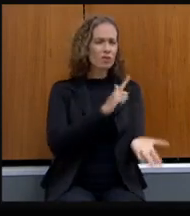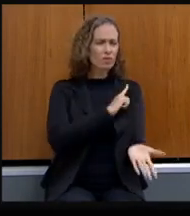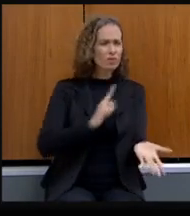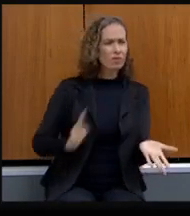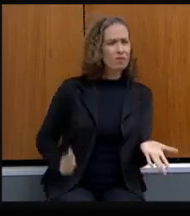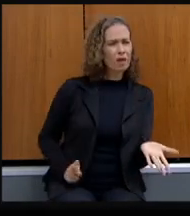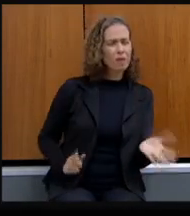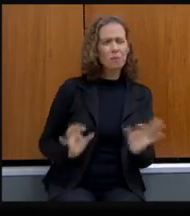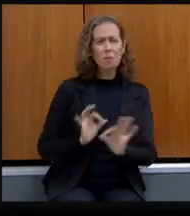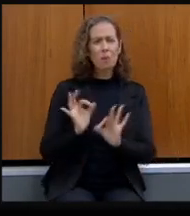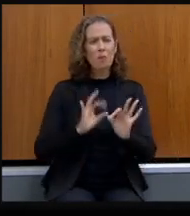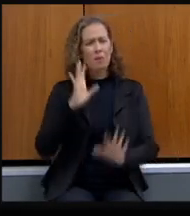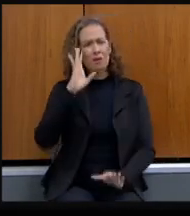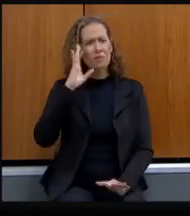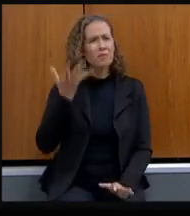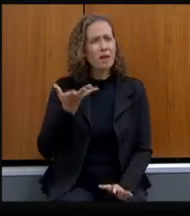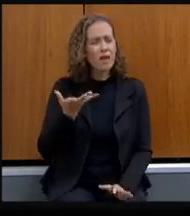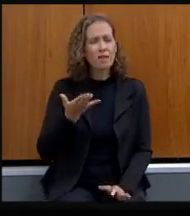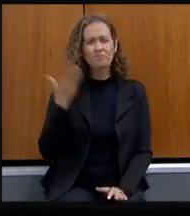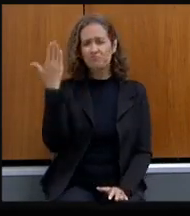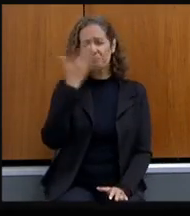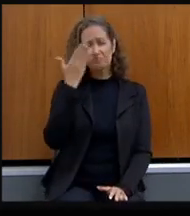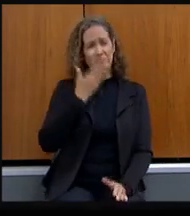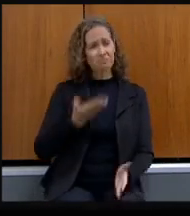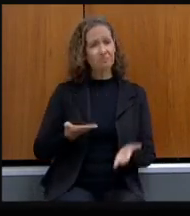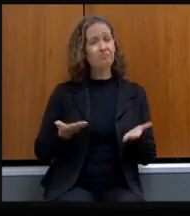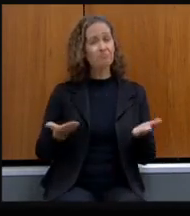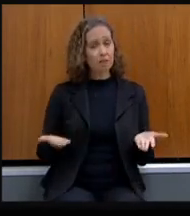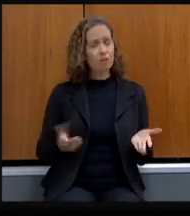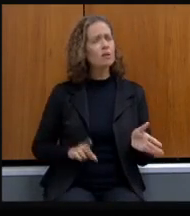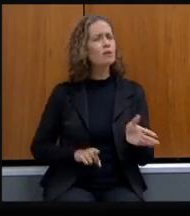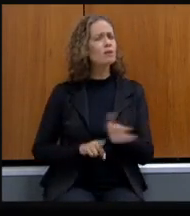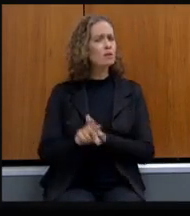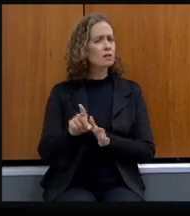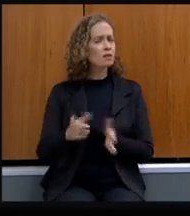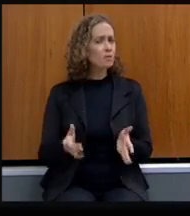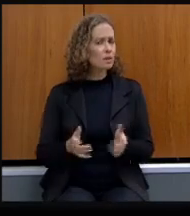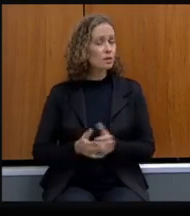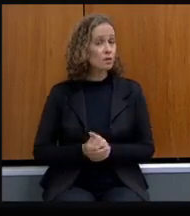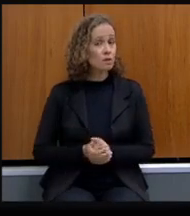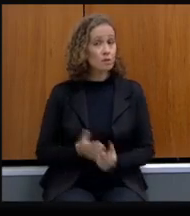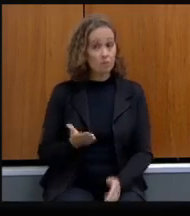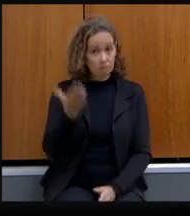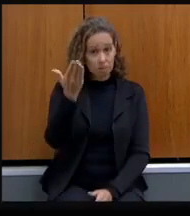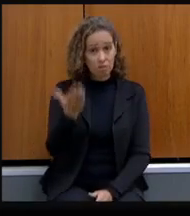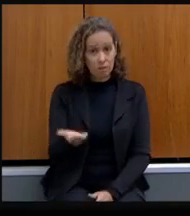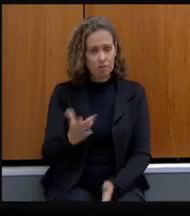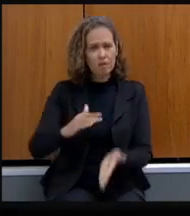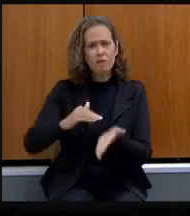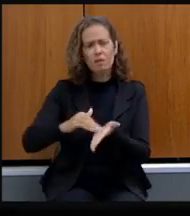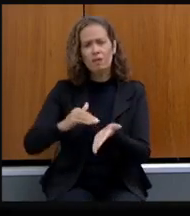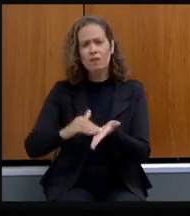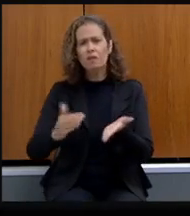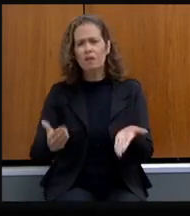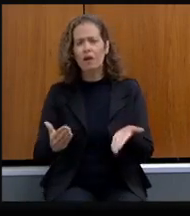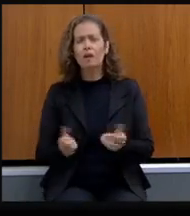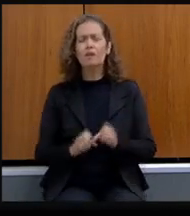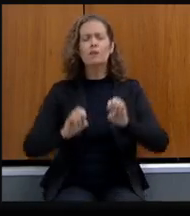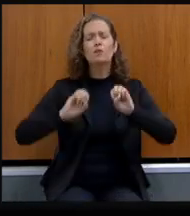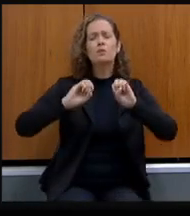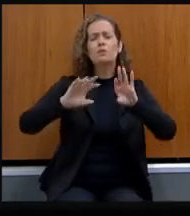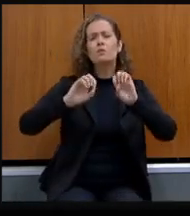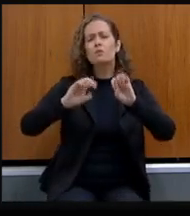e Como enfrentar esse defeito caído e fica pergunta para você secretário qual é o lugar da